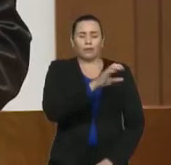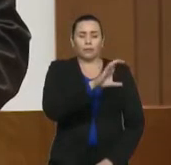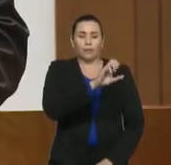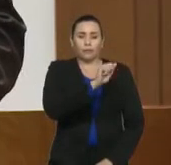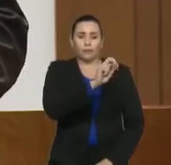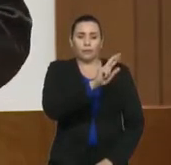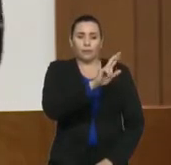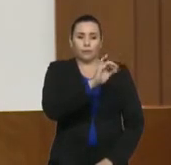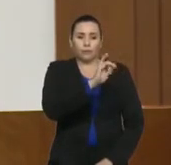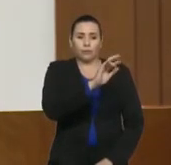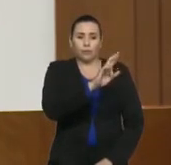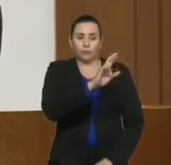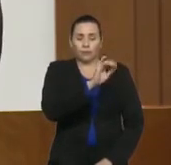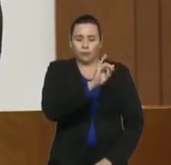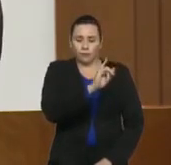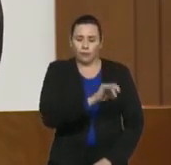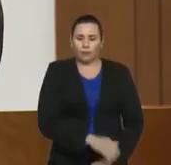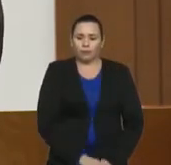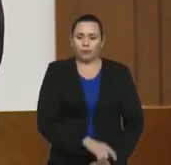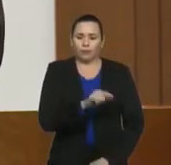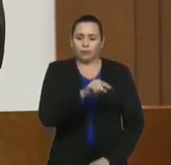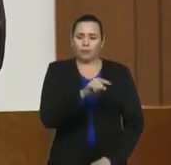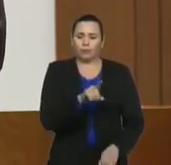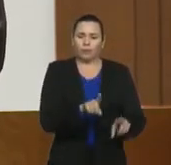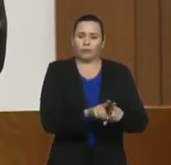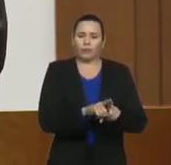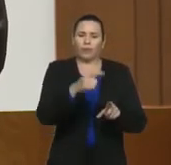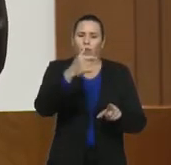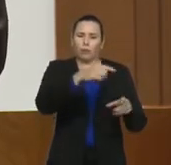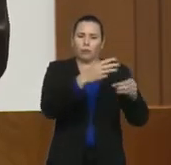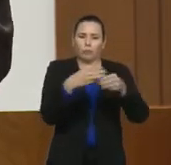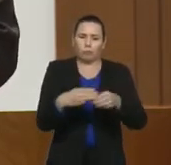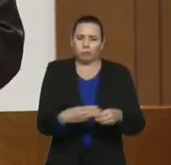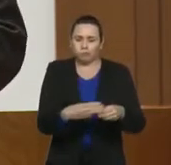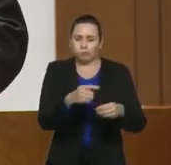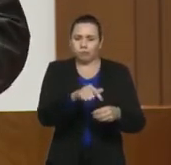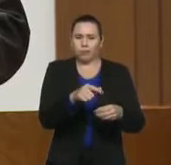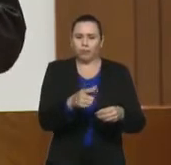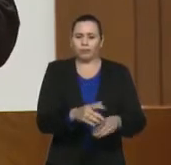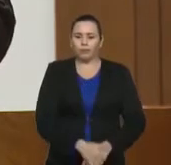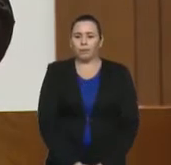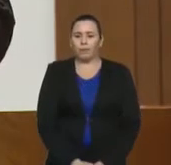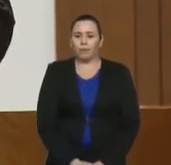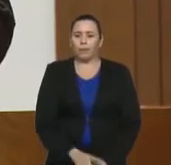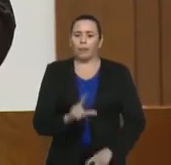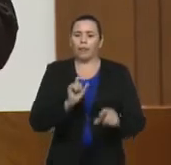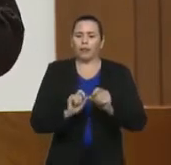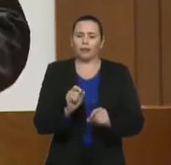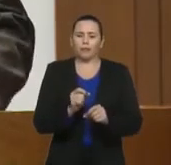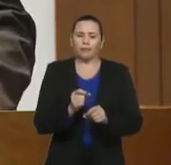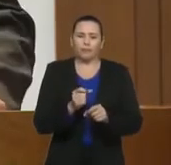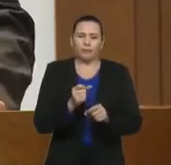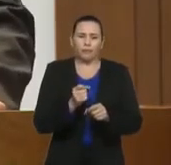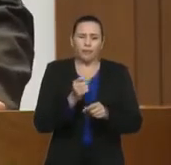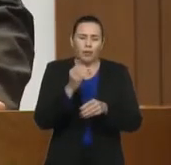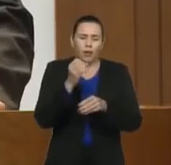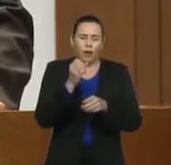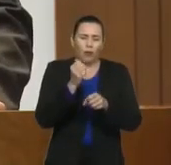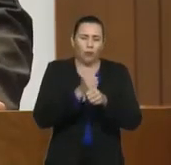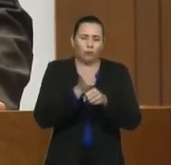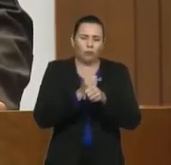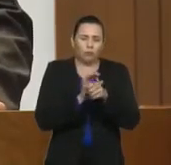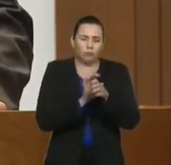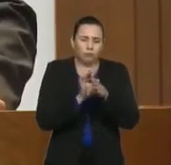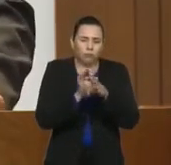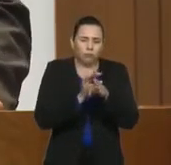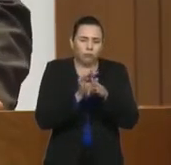da terraplanagem e o piche, né? Depois veio uma camada de asfalto muito fina, que está lá,